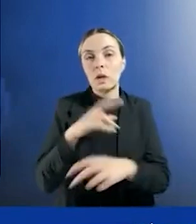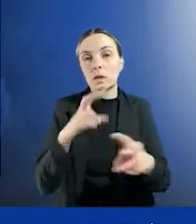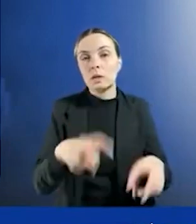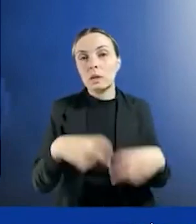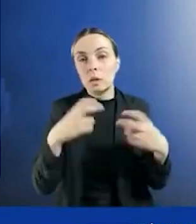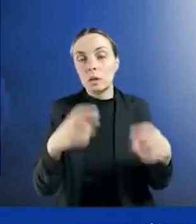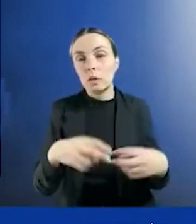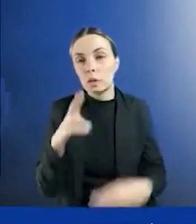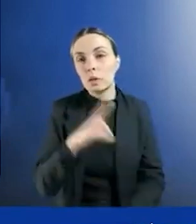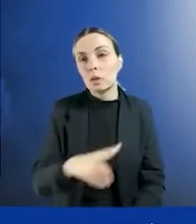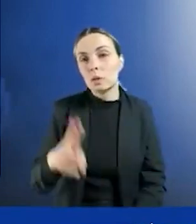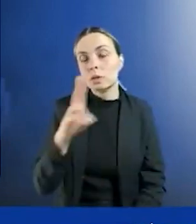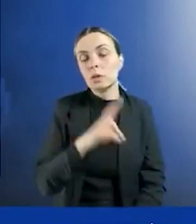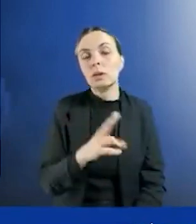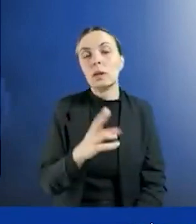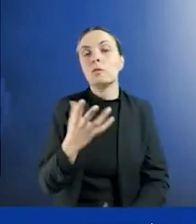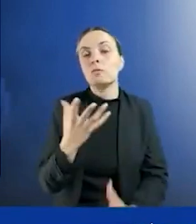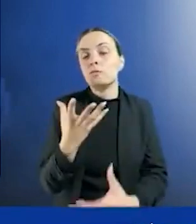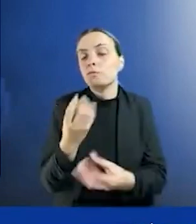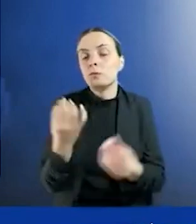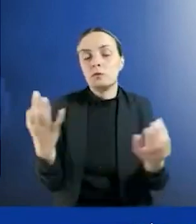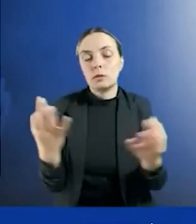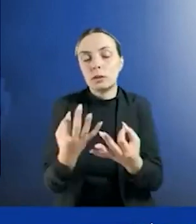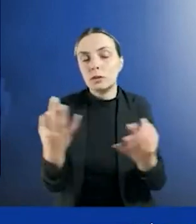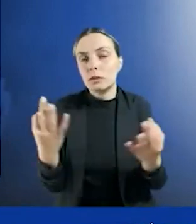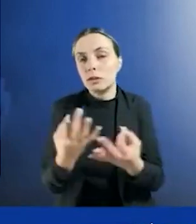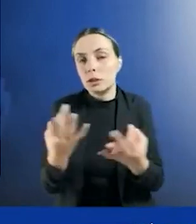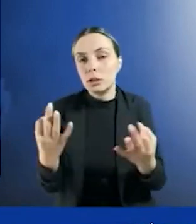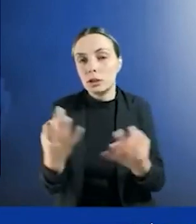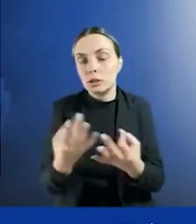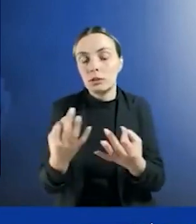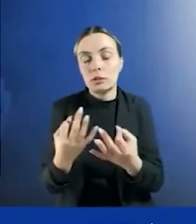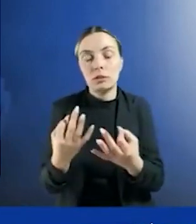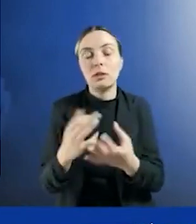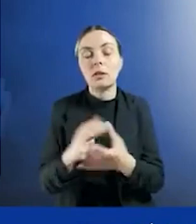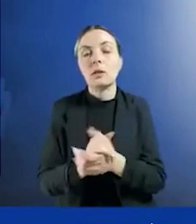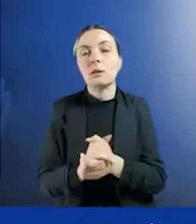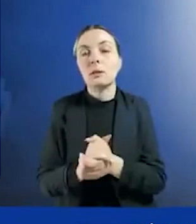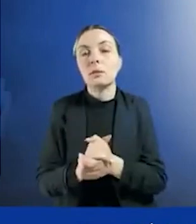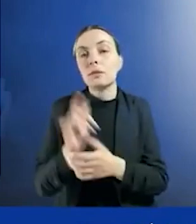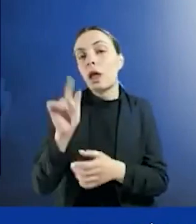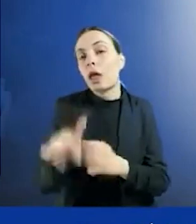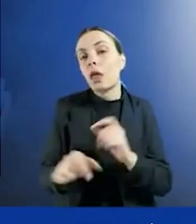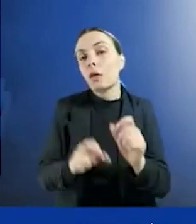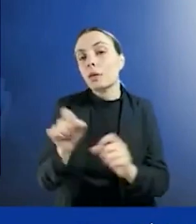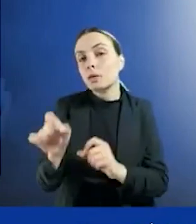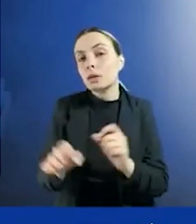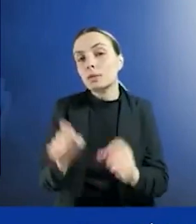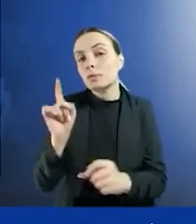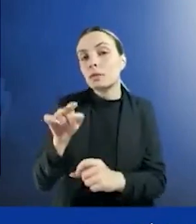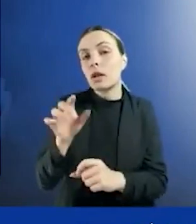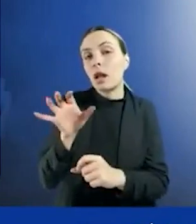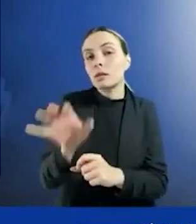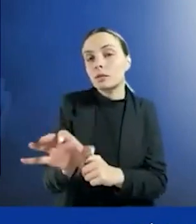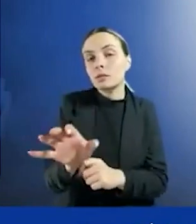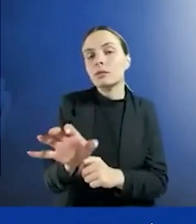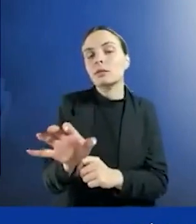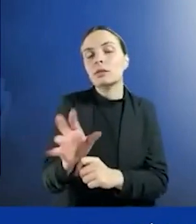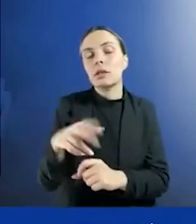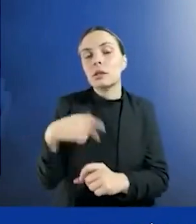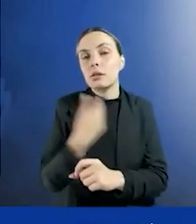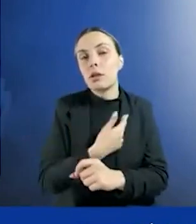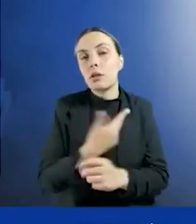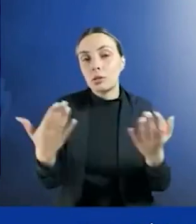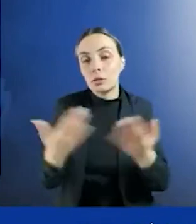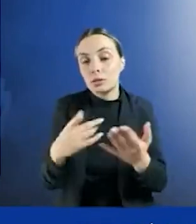muito efetiva e em larga escala. É essa situação que está dando para a gente hoje a condição de dizer que